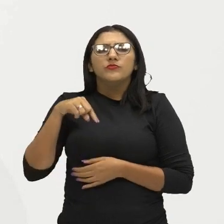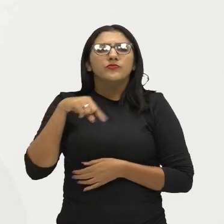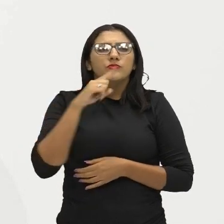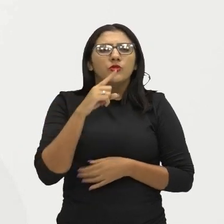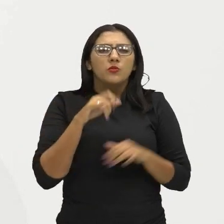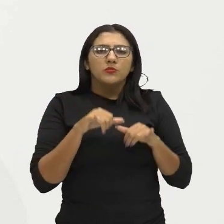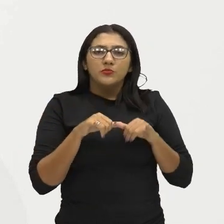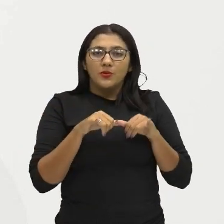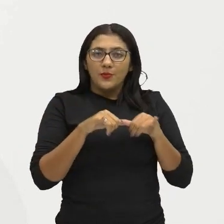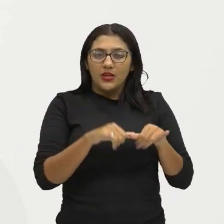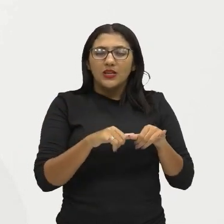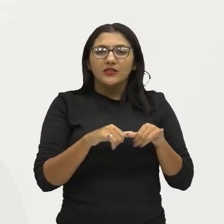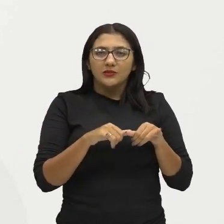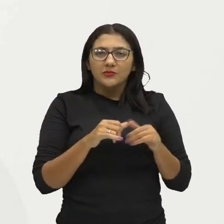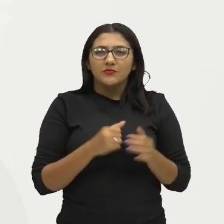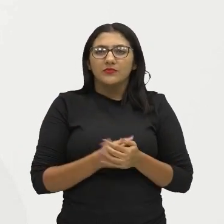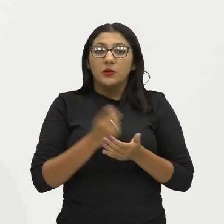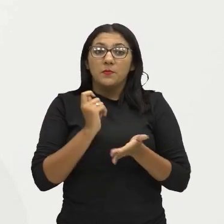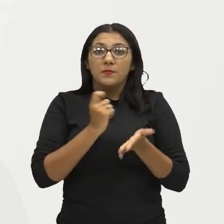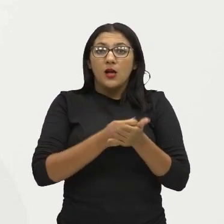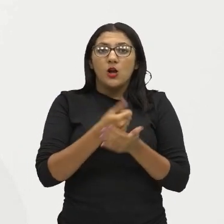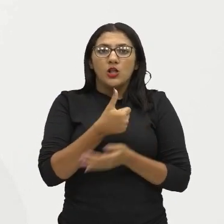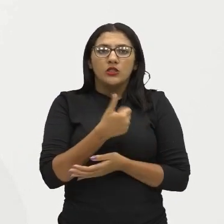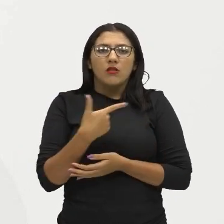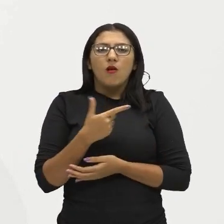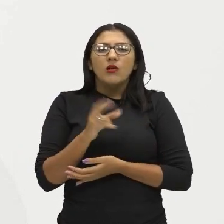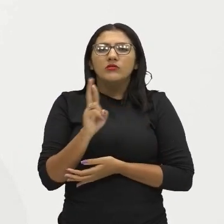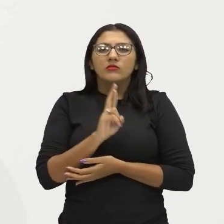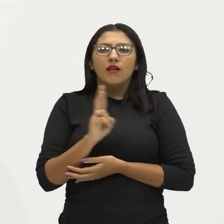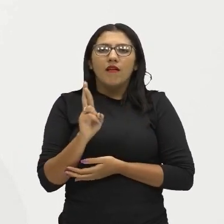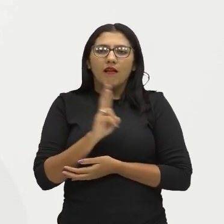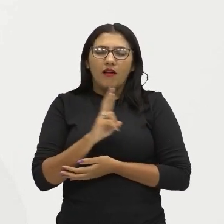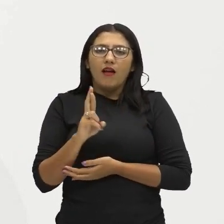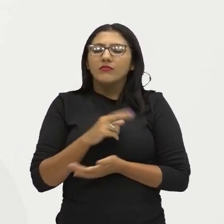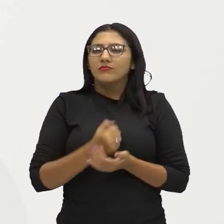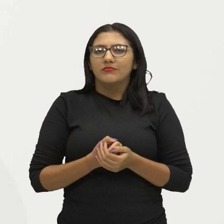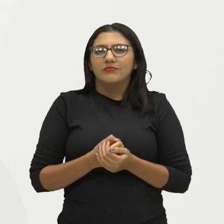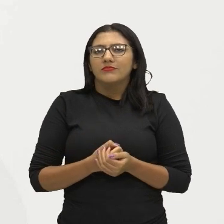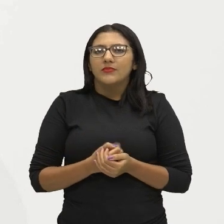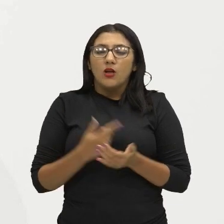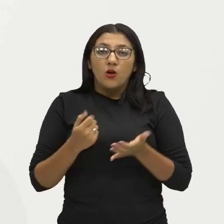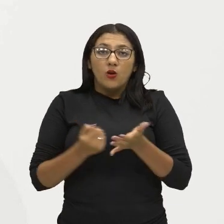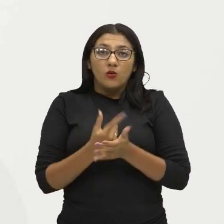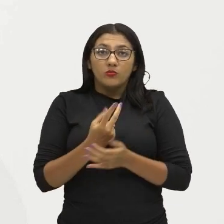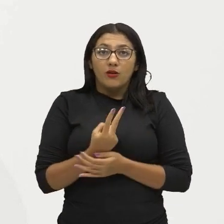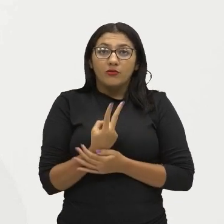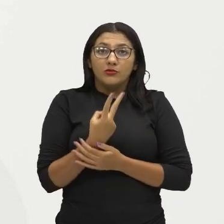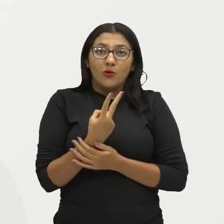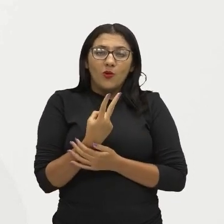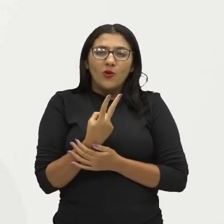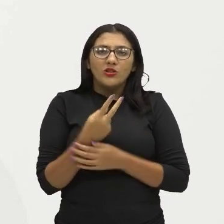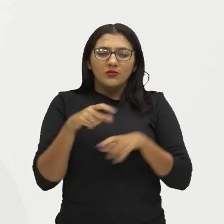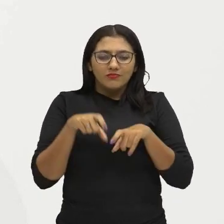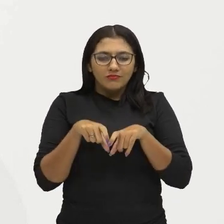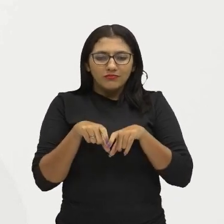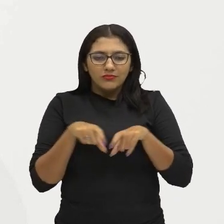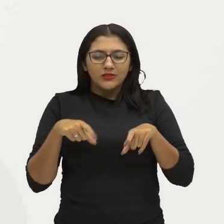mercado e pagou R$12 por 2